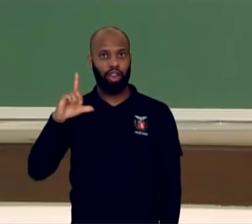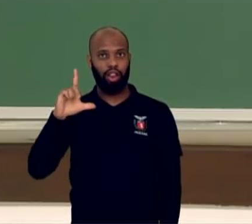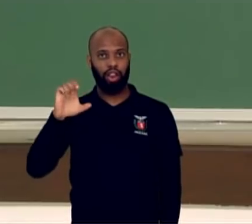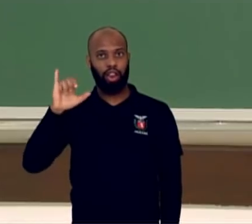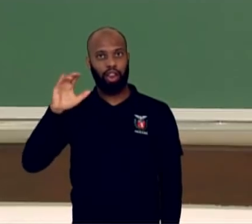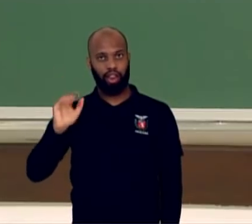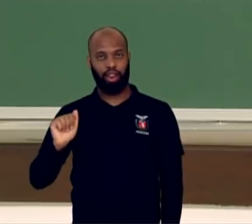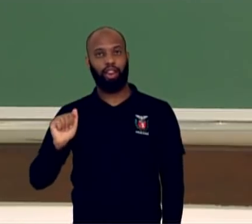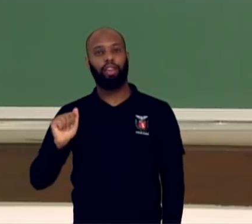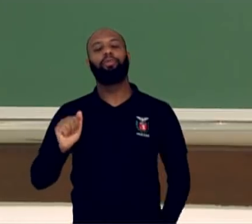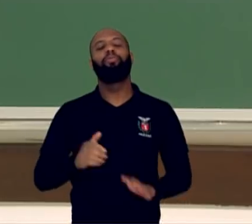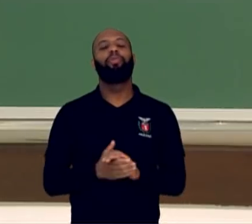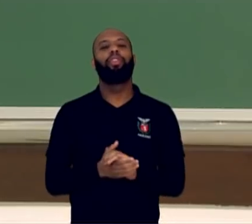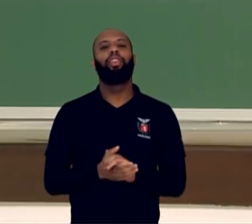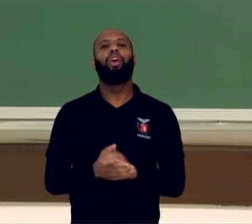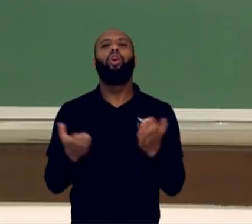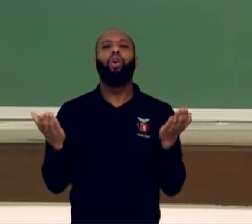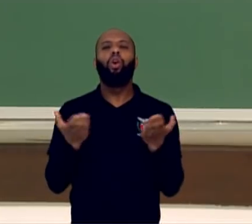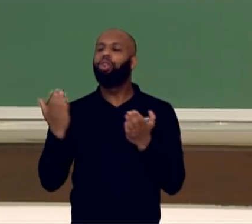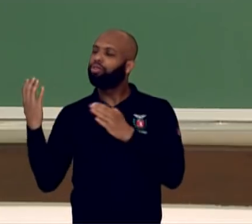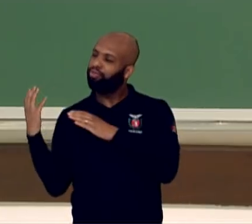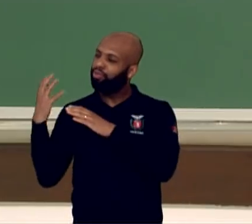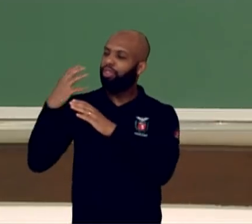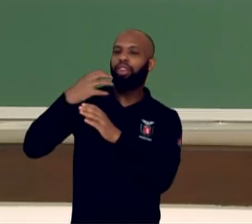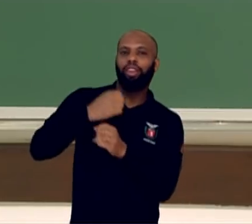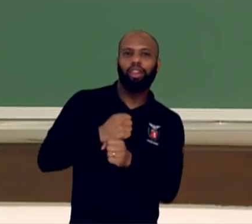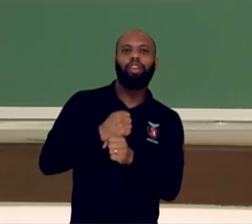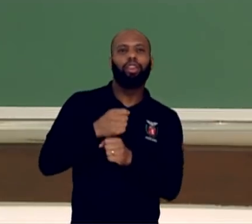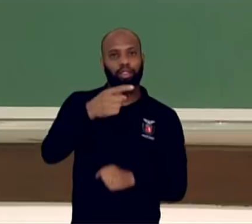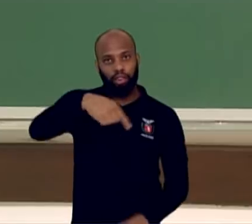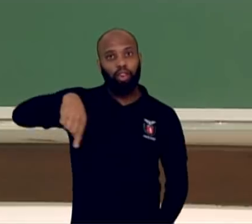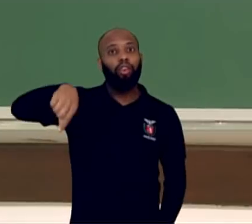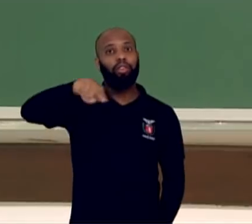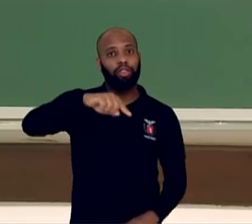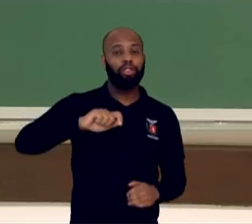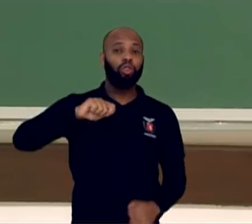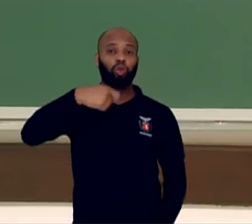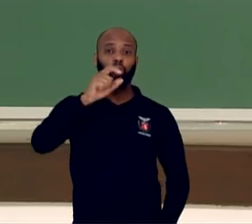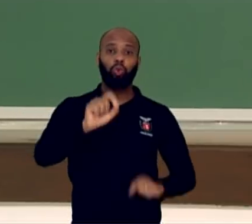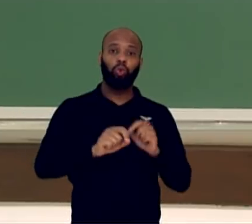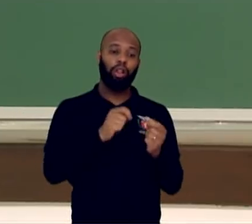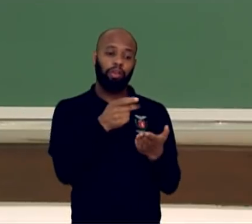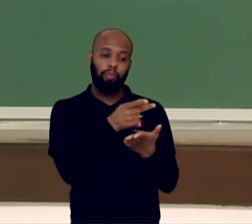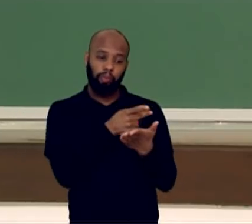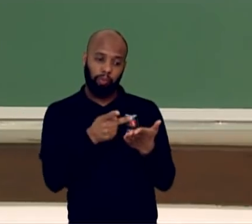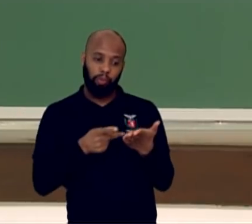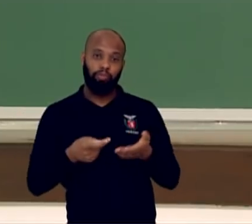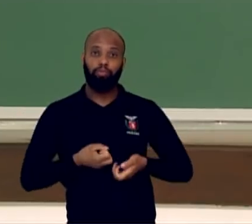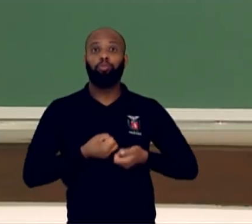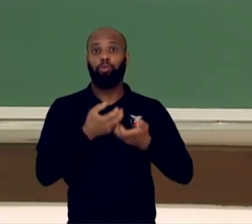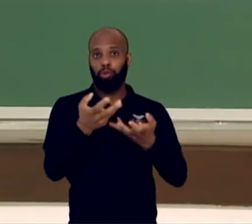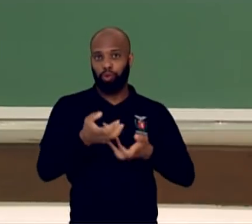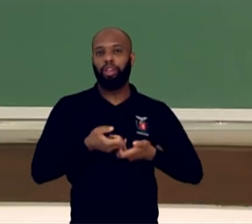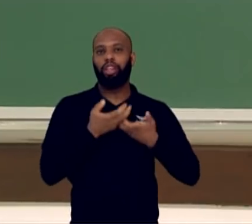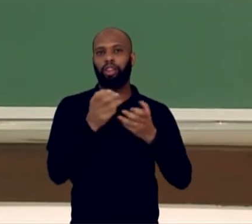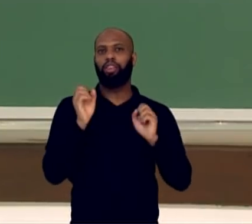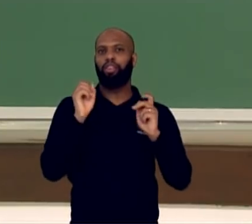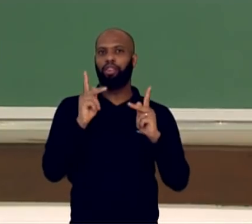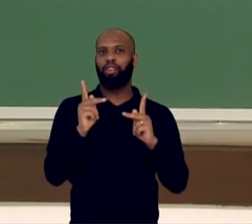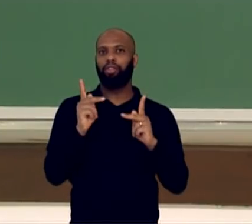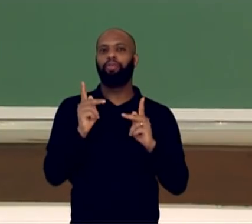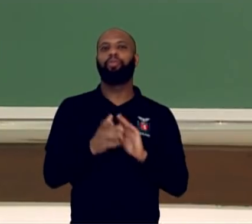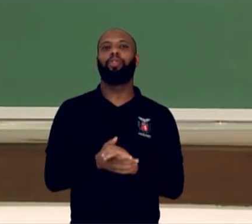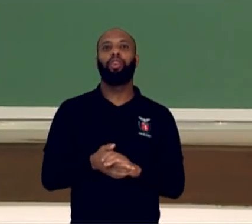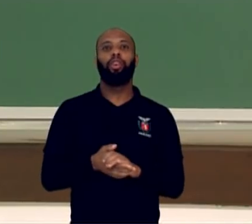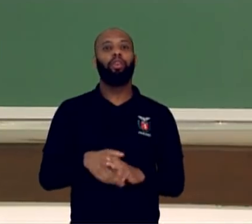hoje nós estaremos fazendo uma retomada para vocês sobre o poema. Tudo bem? Vamos relembrar então